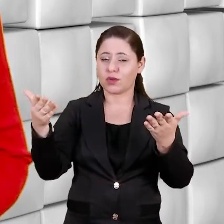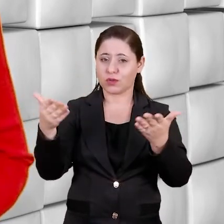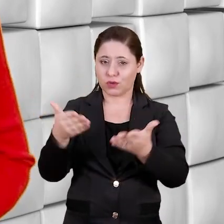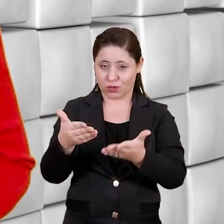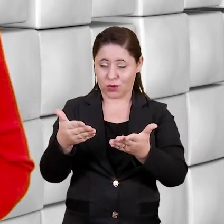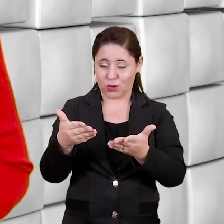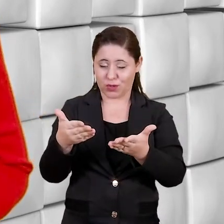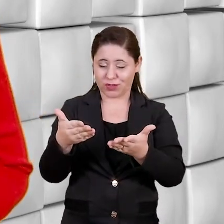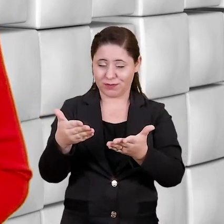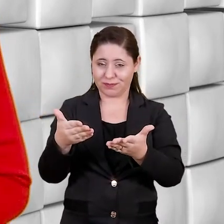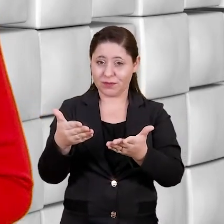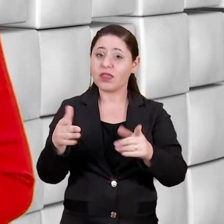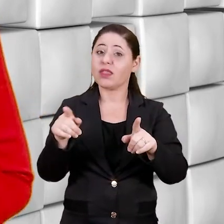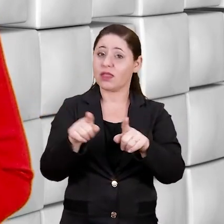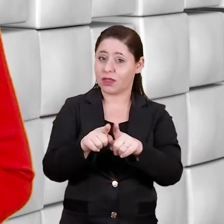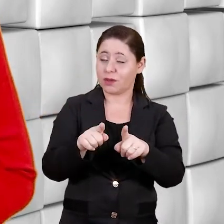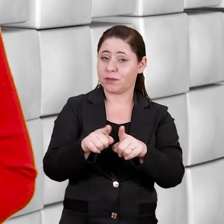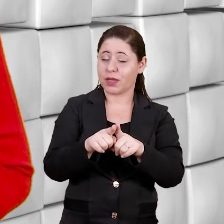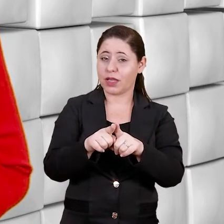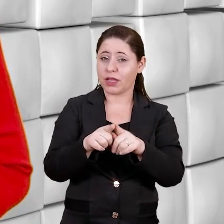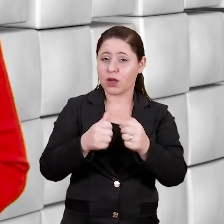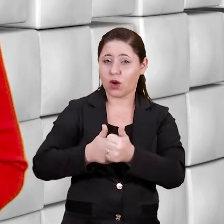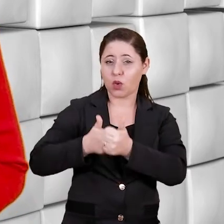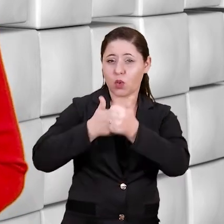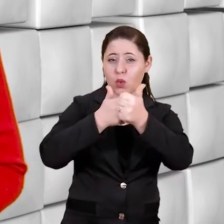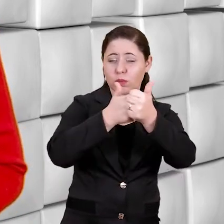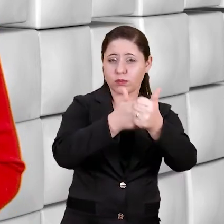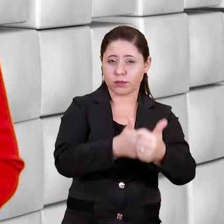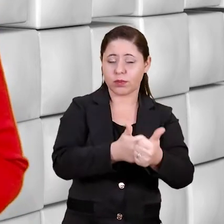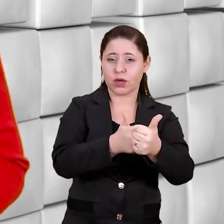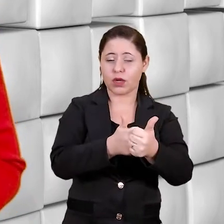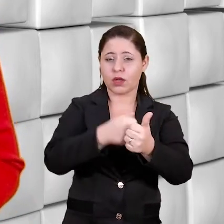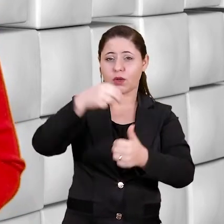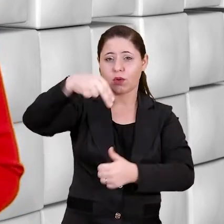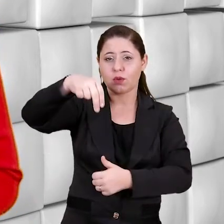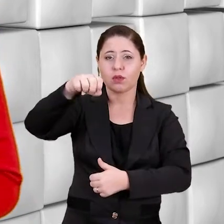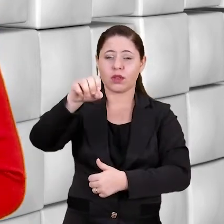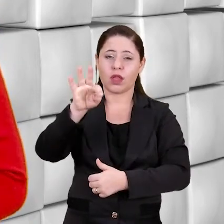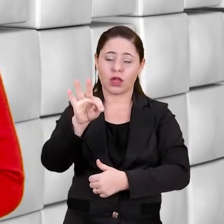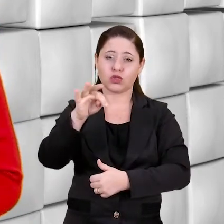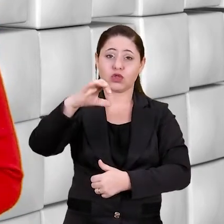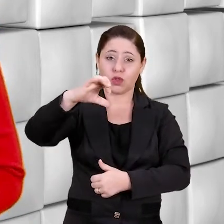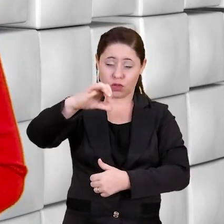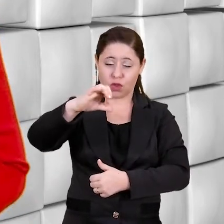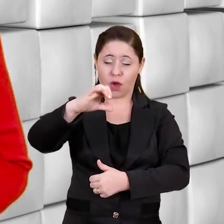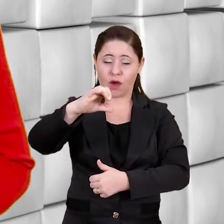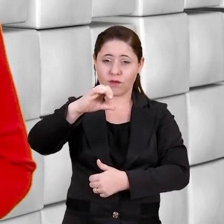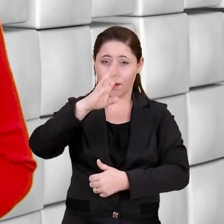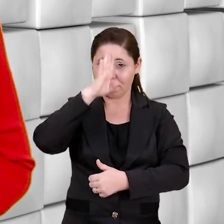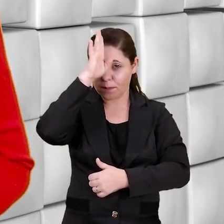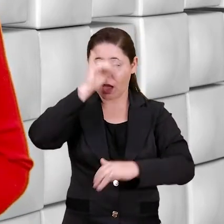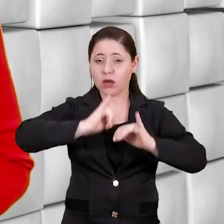que aparece agora em sua tela. Siga acompanhando aqui no canal 9 da NET